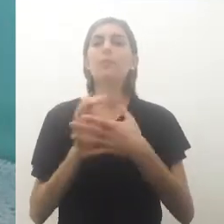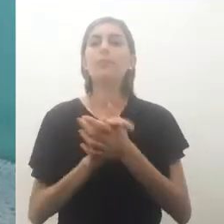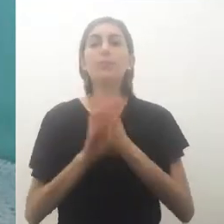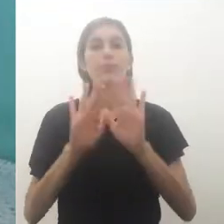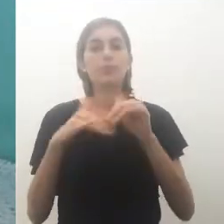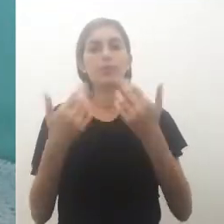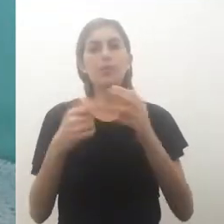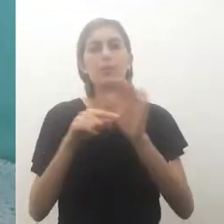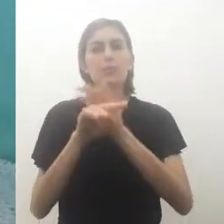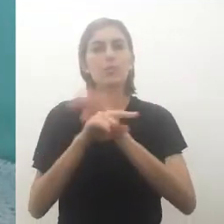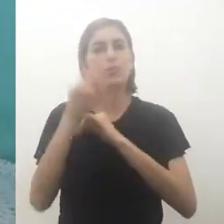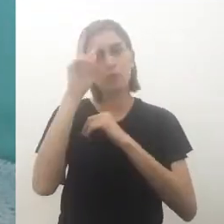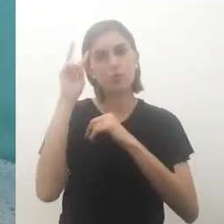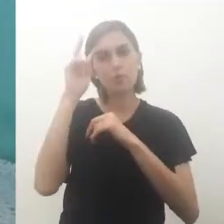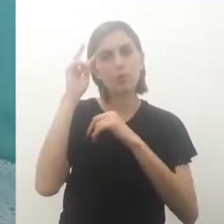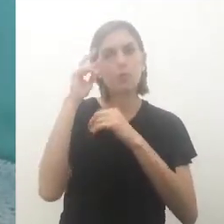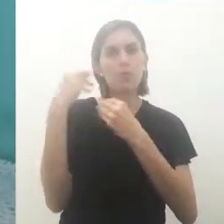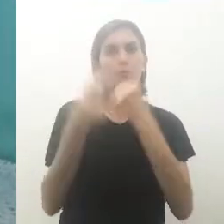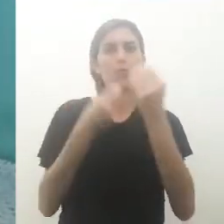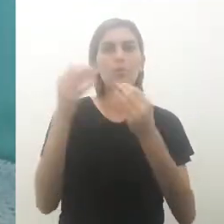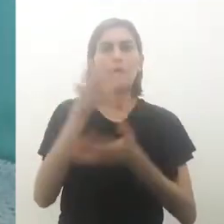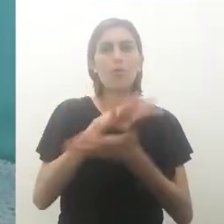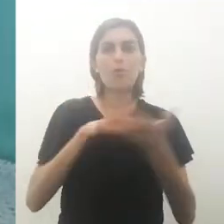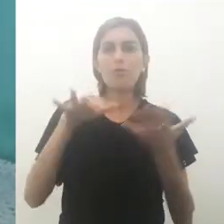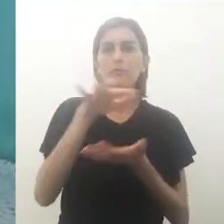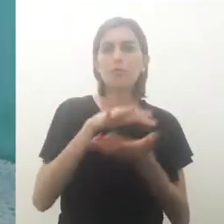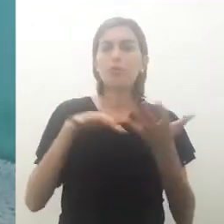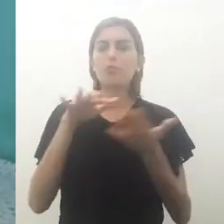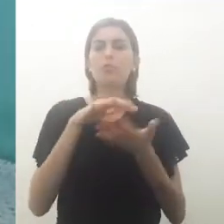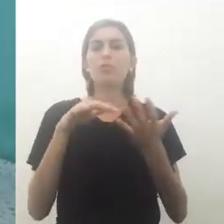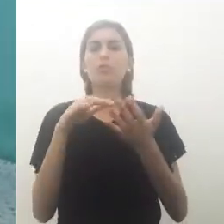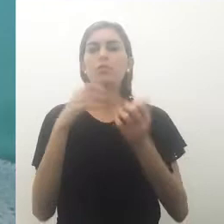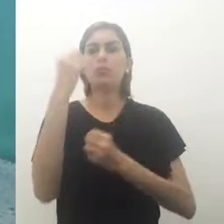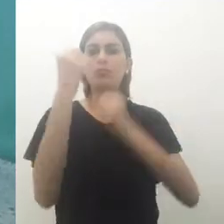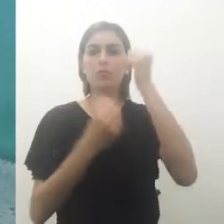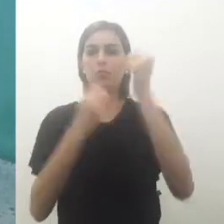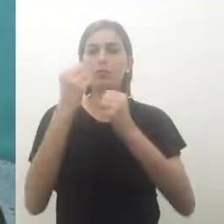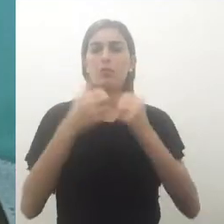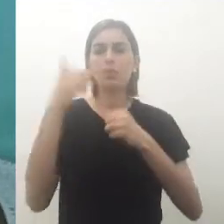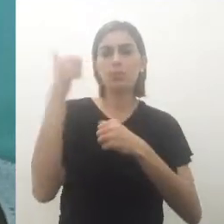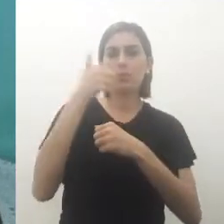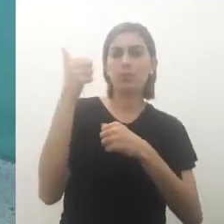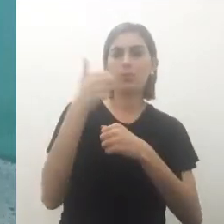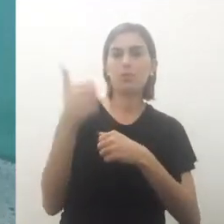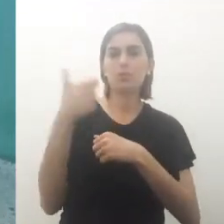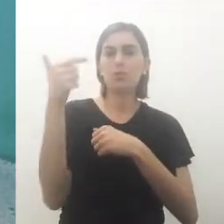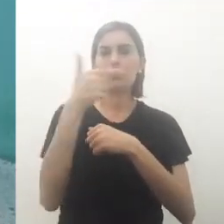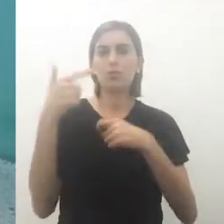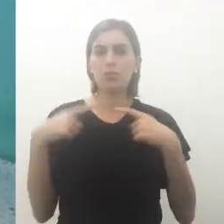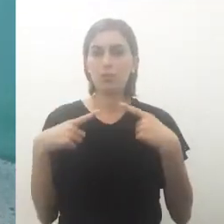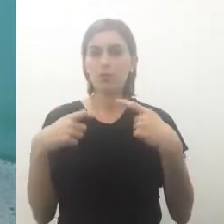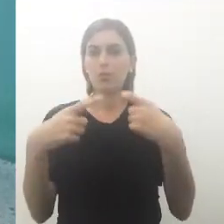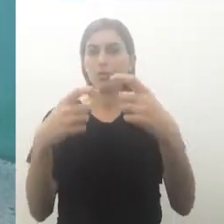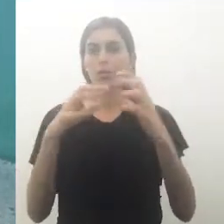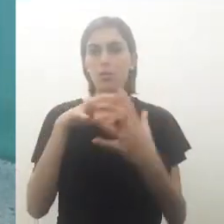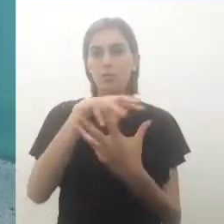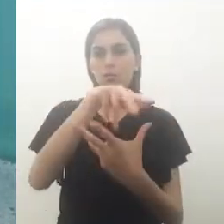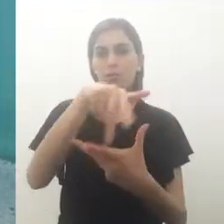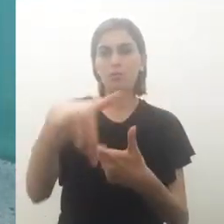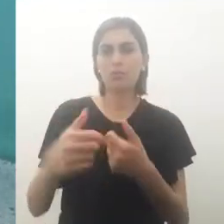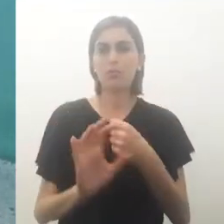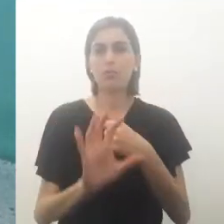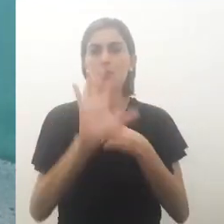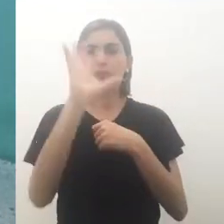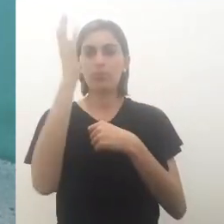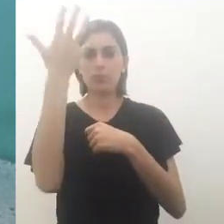Tem algumas questões históricas como a Revolução Industrial, a Primeira e a Segunda Guerra Mundial, que aconteceram